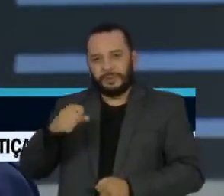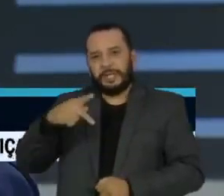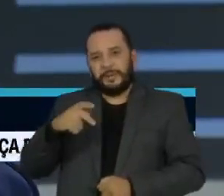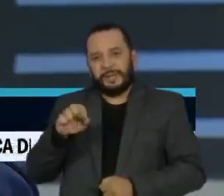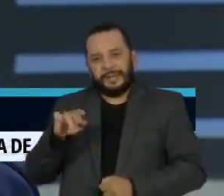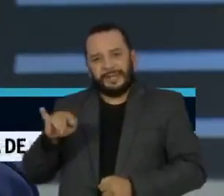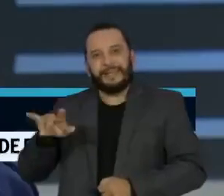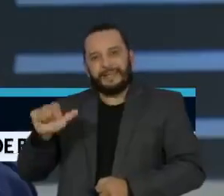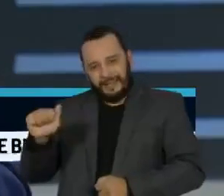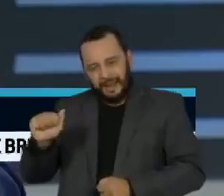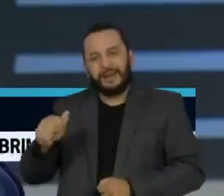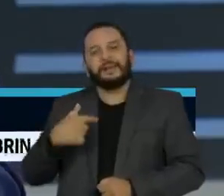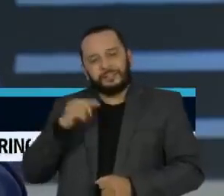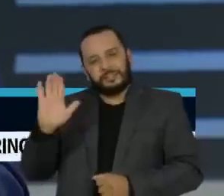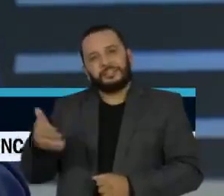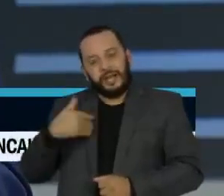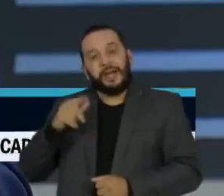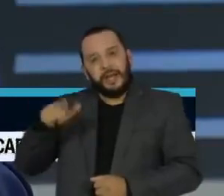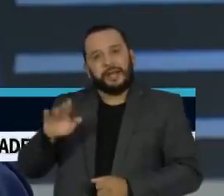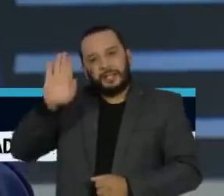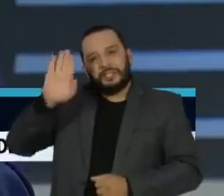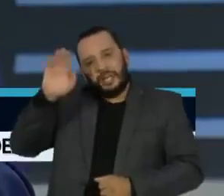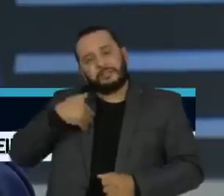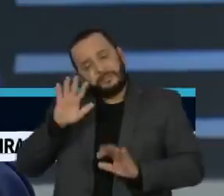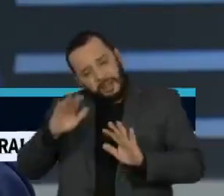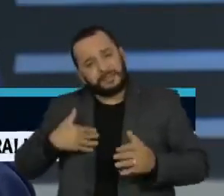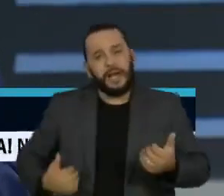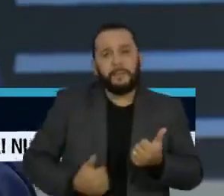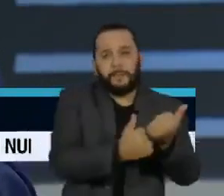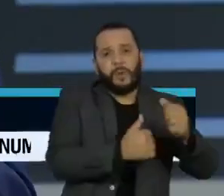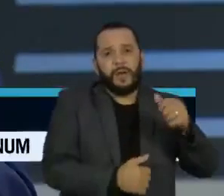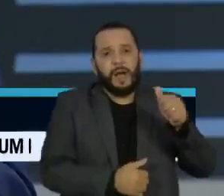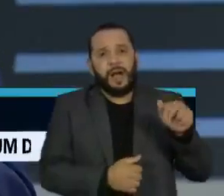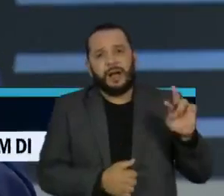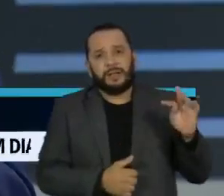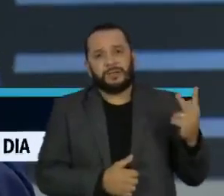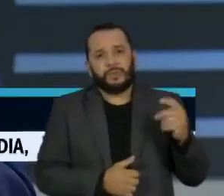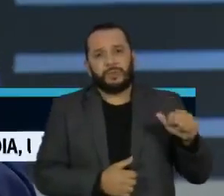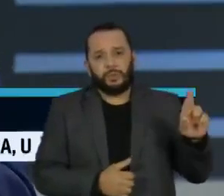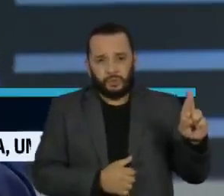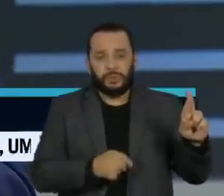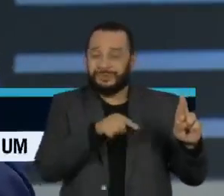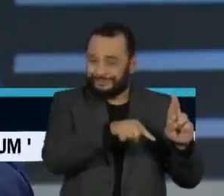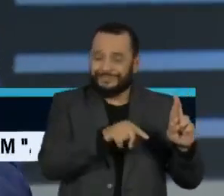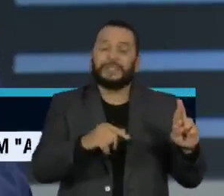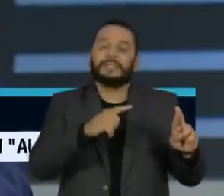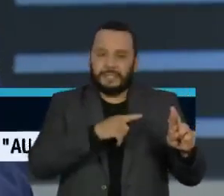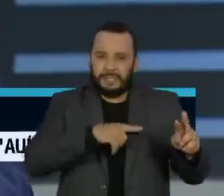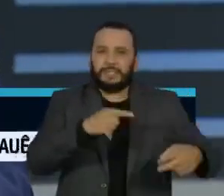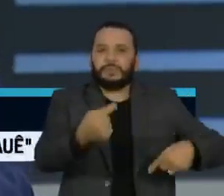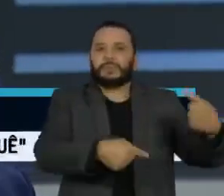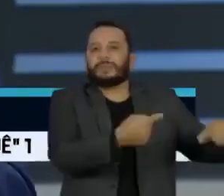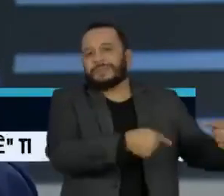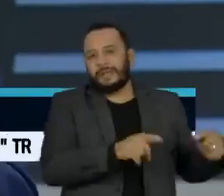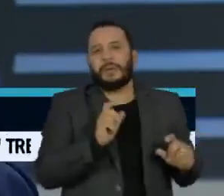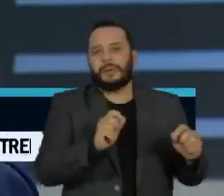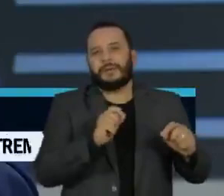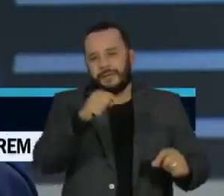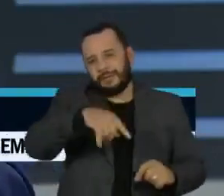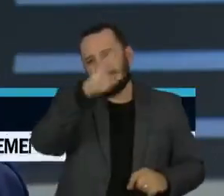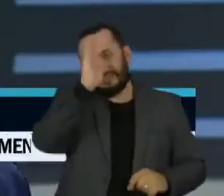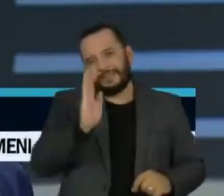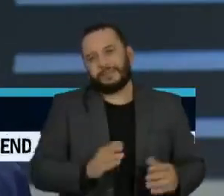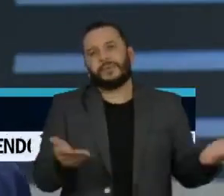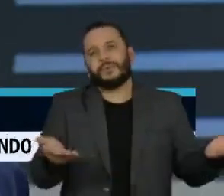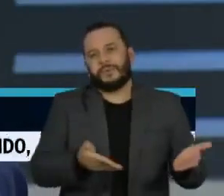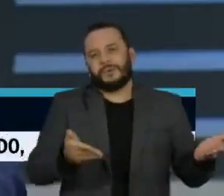resolveu apoiar Arthur Lira bom então essa questão ela está presente porque a uma também uma discussão sobre que são chave no